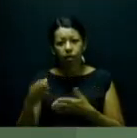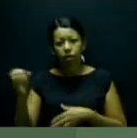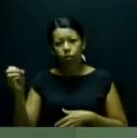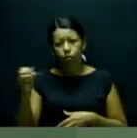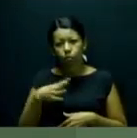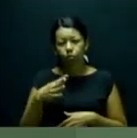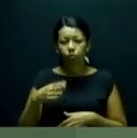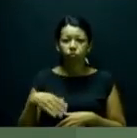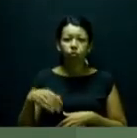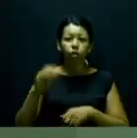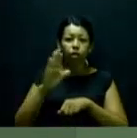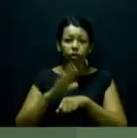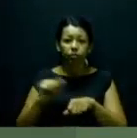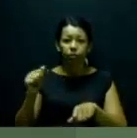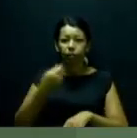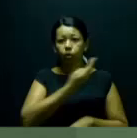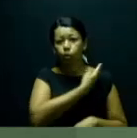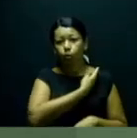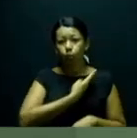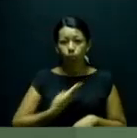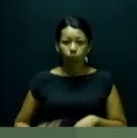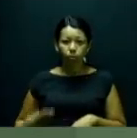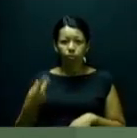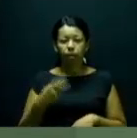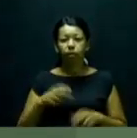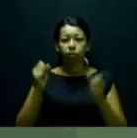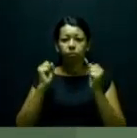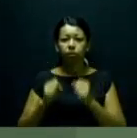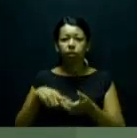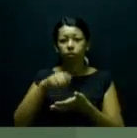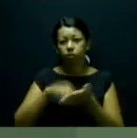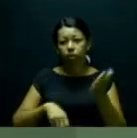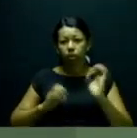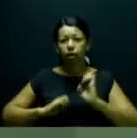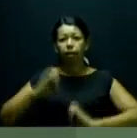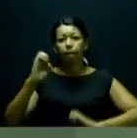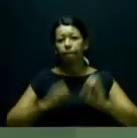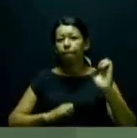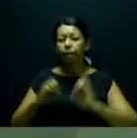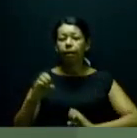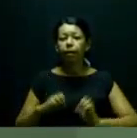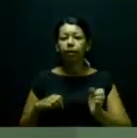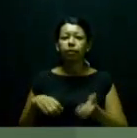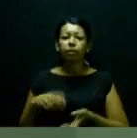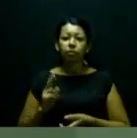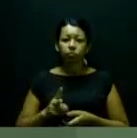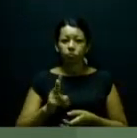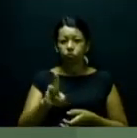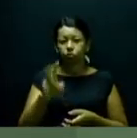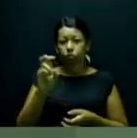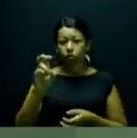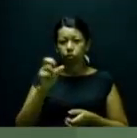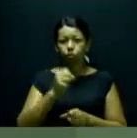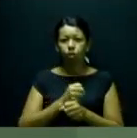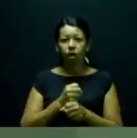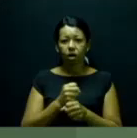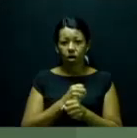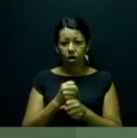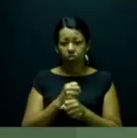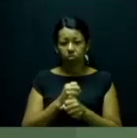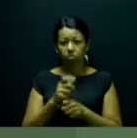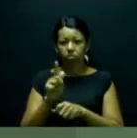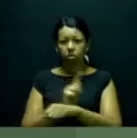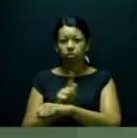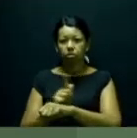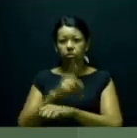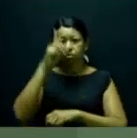novo chamamento público para que se pudesse contratar a empresa, que aí sim ficaria por 5 anos na gestão